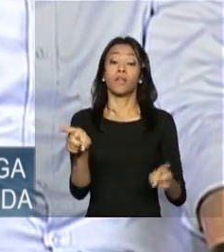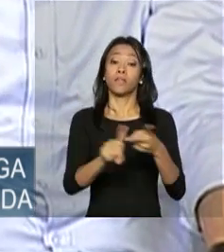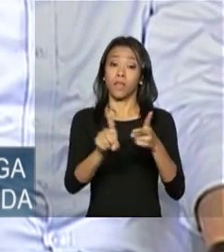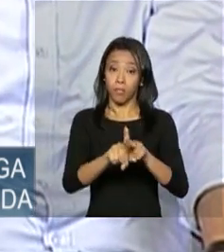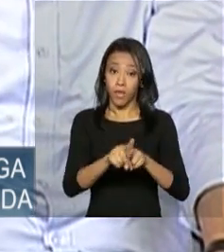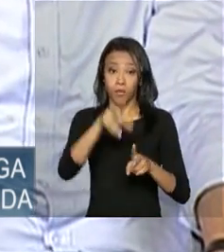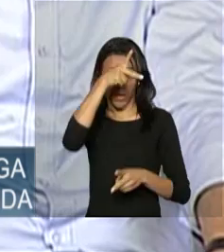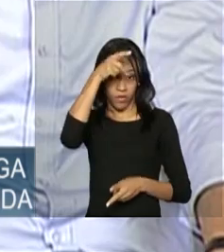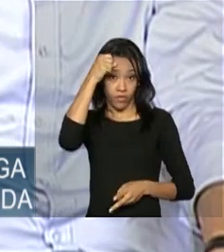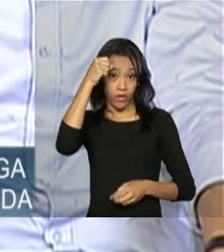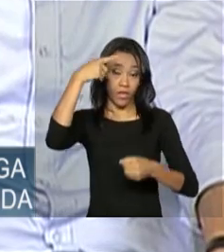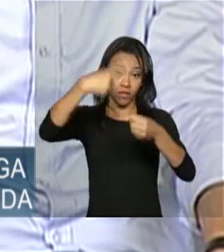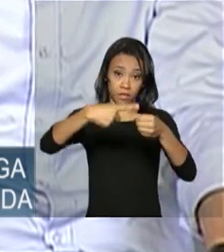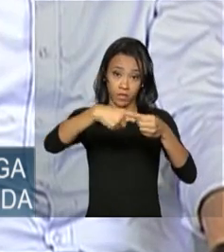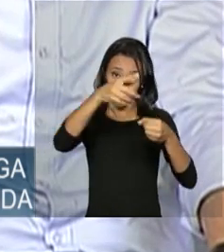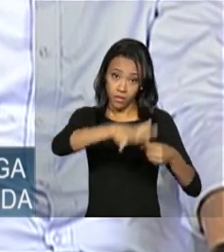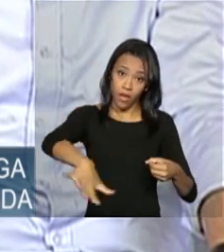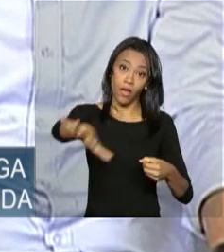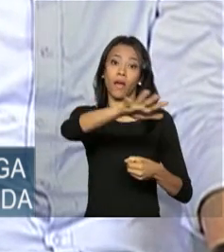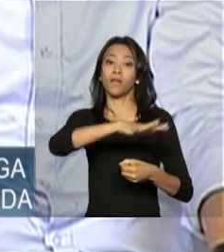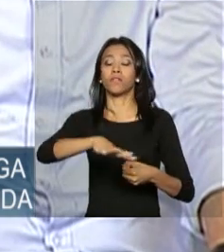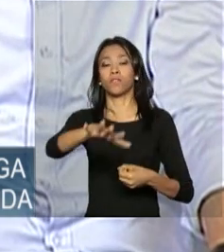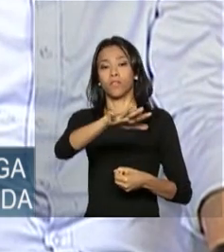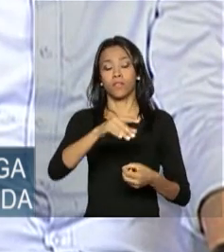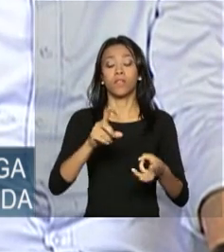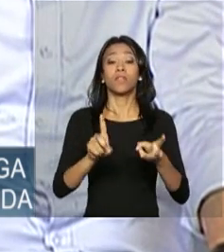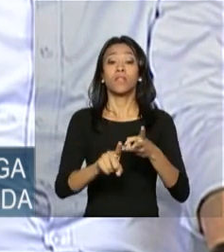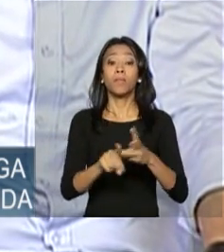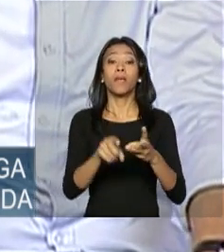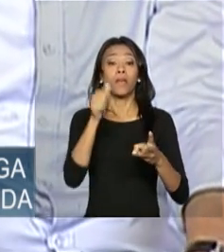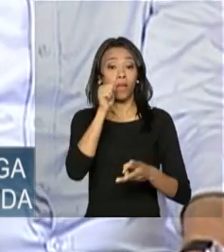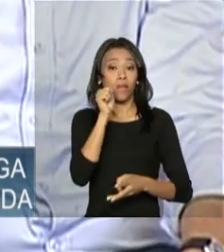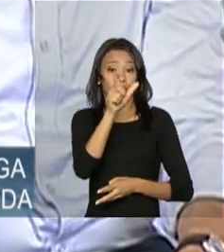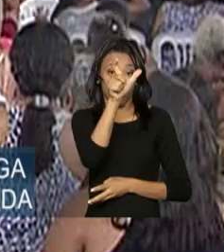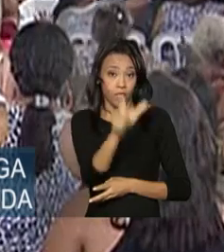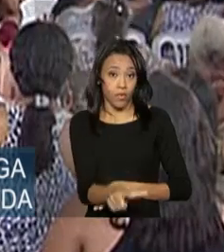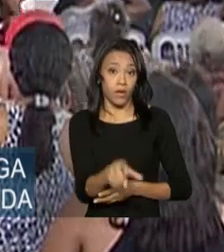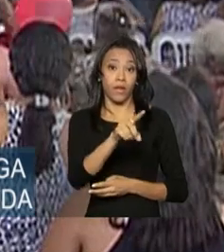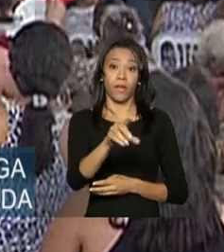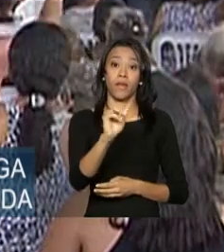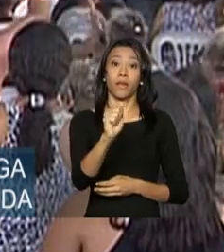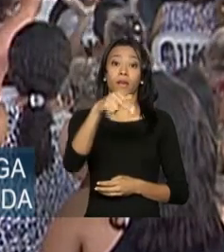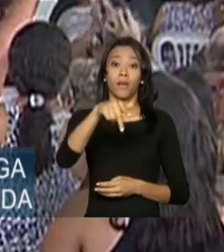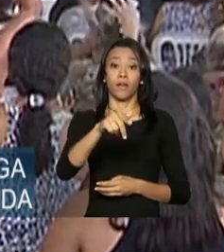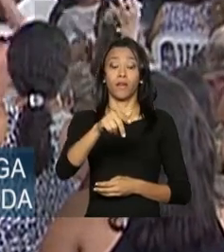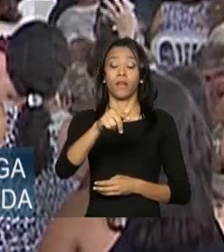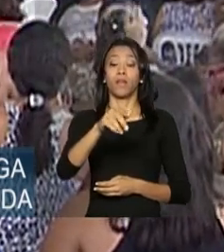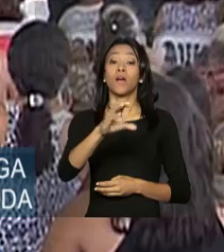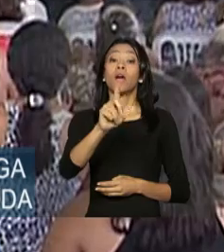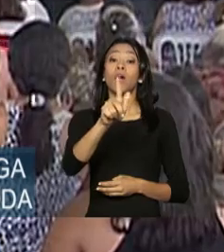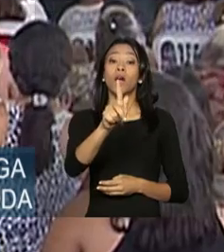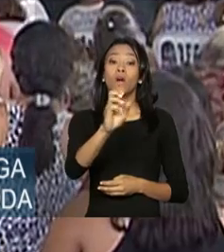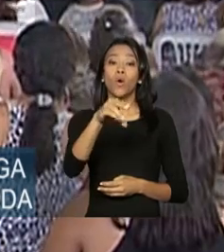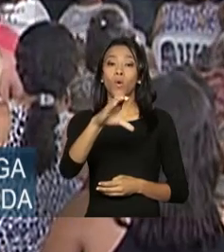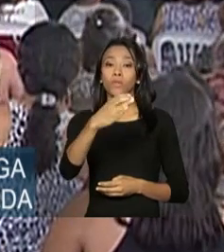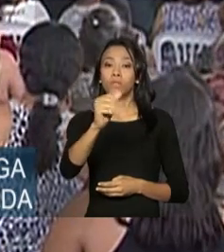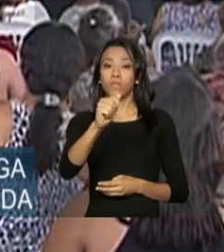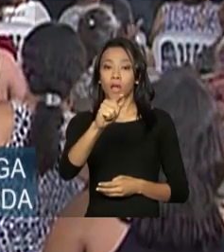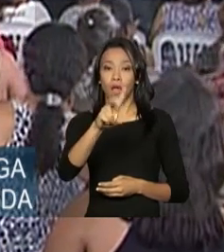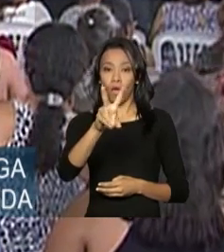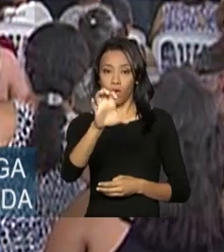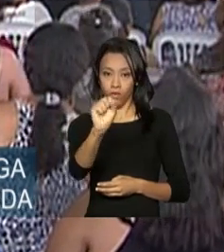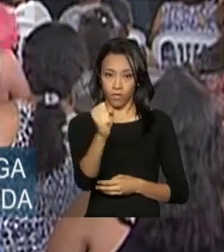de Caucaia, Washington Góes, e a senhora Deivilene Ângelo Gonçalves. Então,